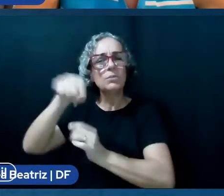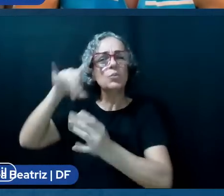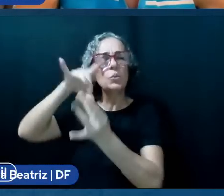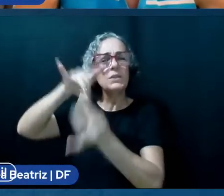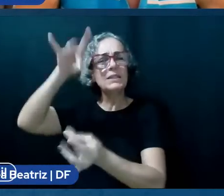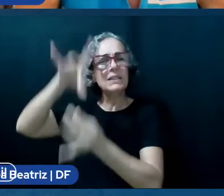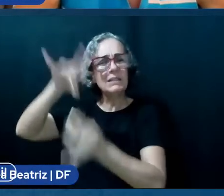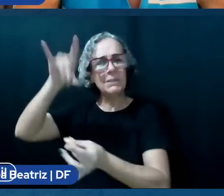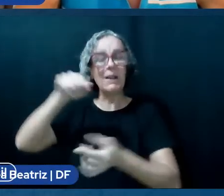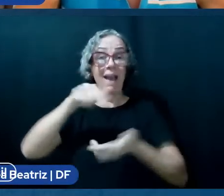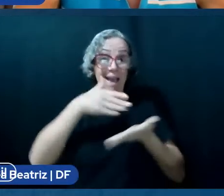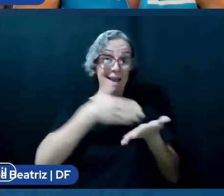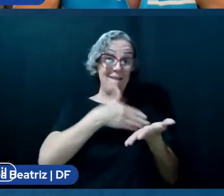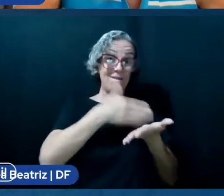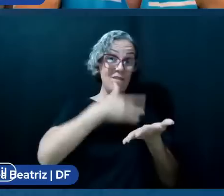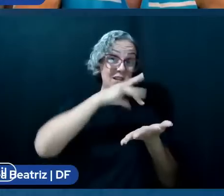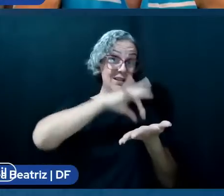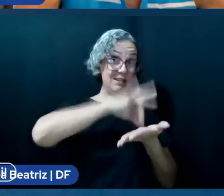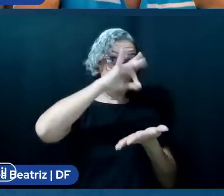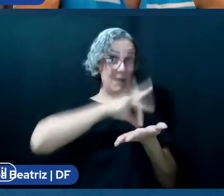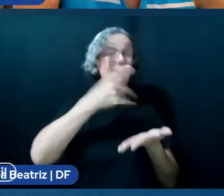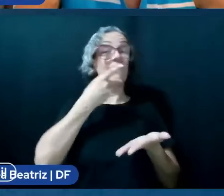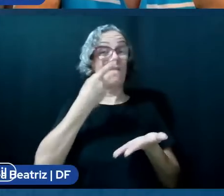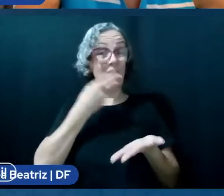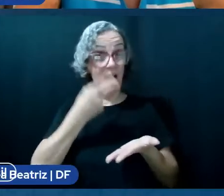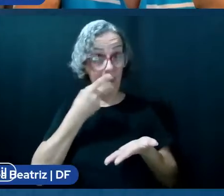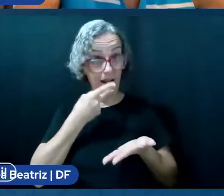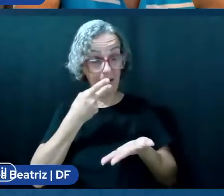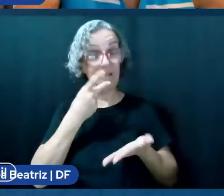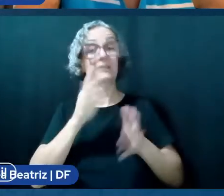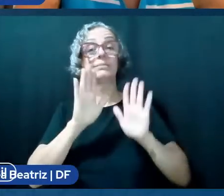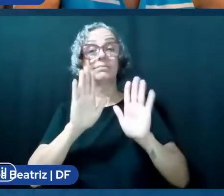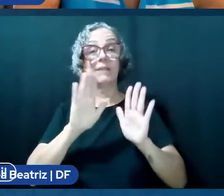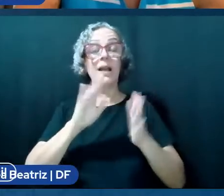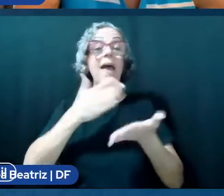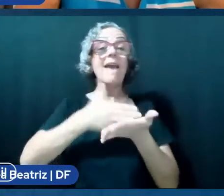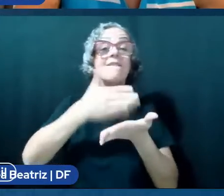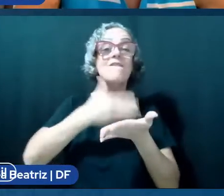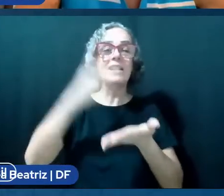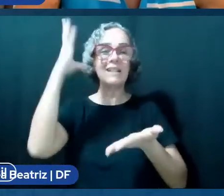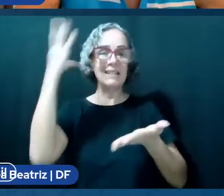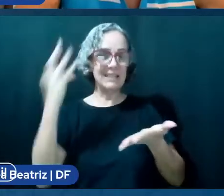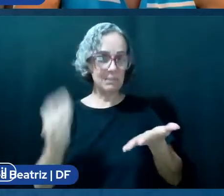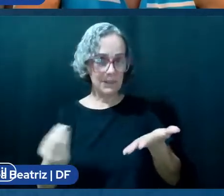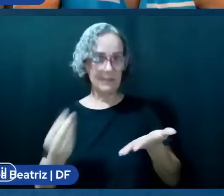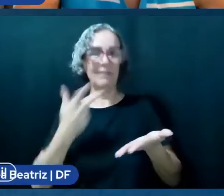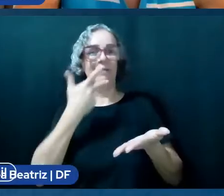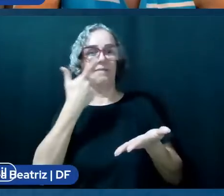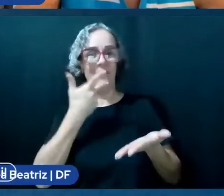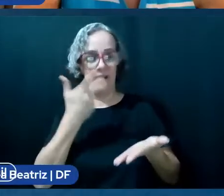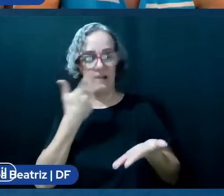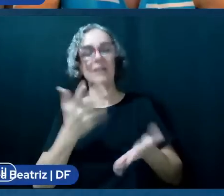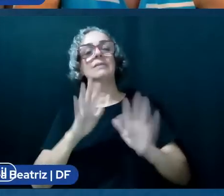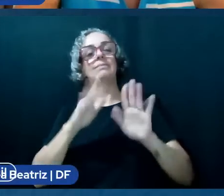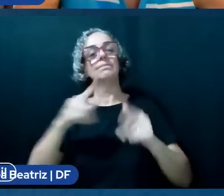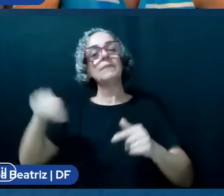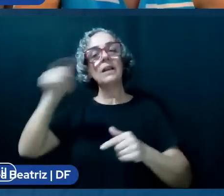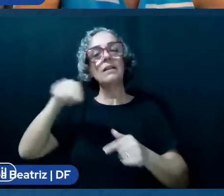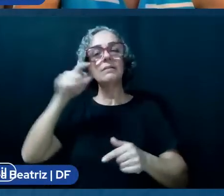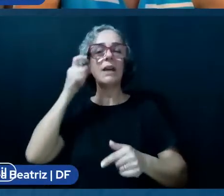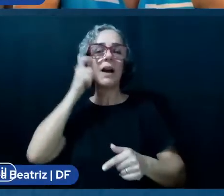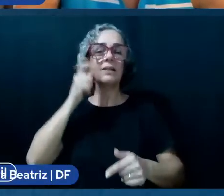retornando, então, à questão dos convulsionários de São Bedá, a gente vê que ali ele nos conta que algumas